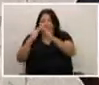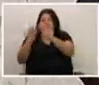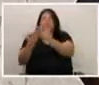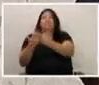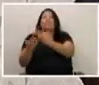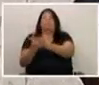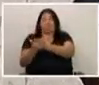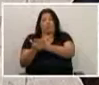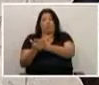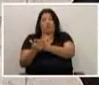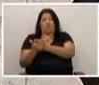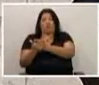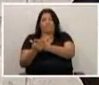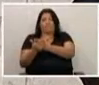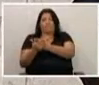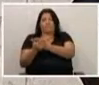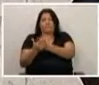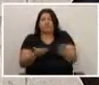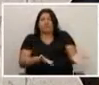estudava.